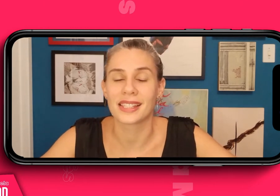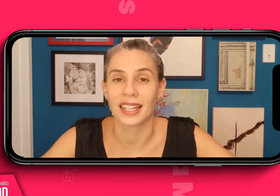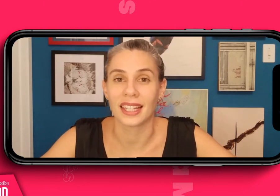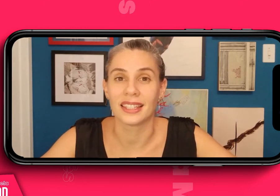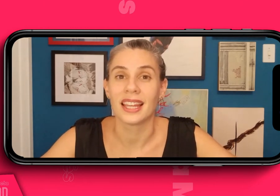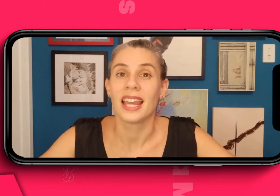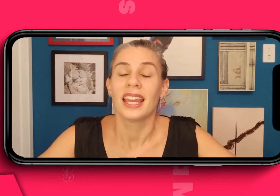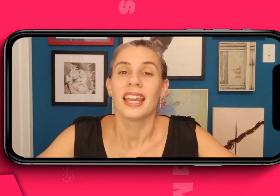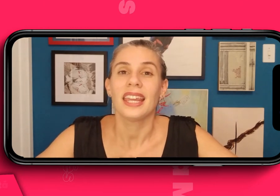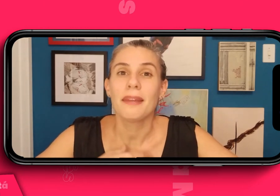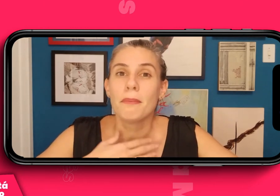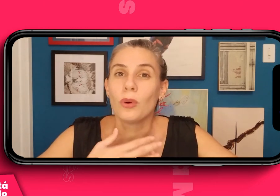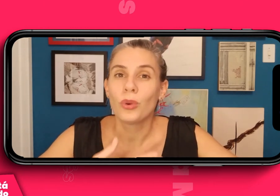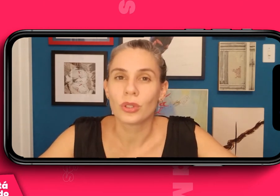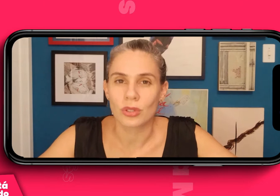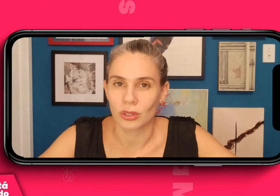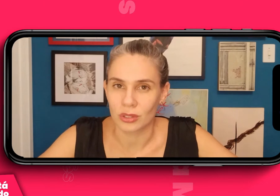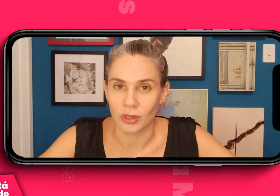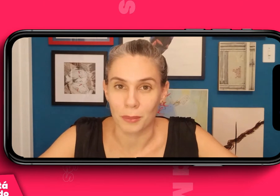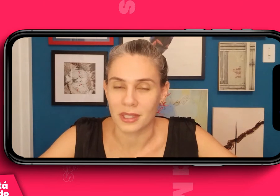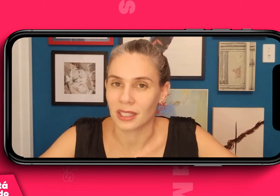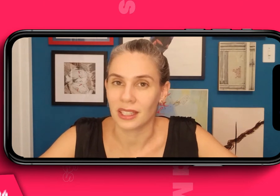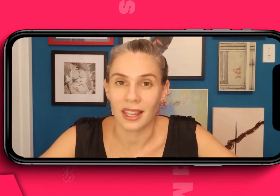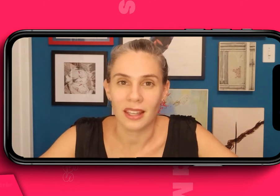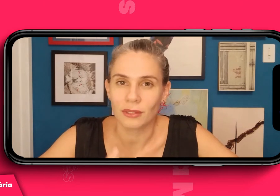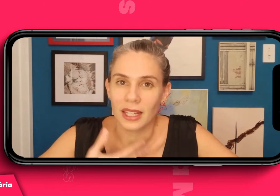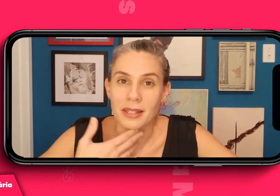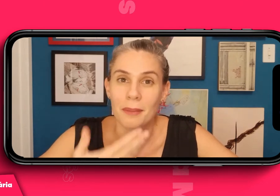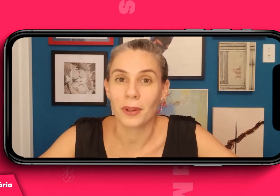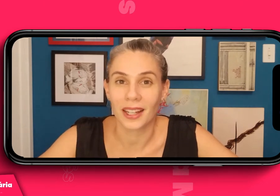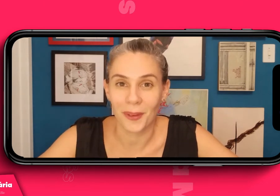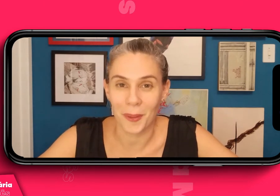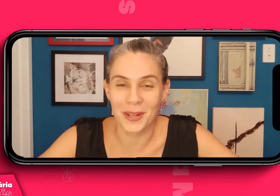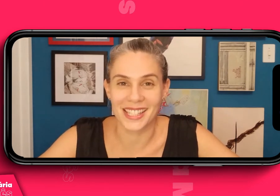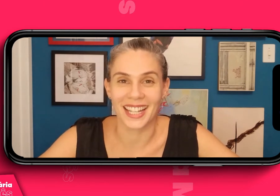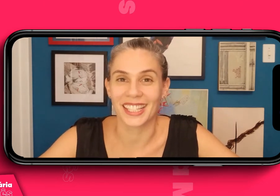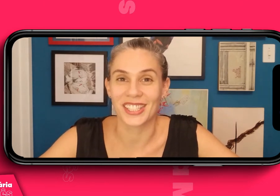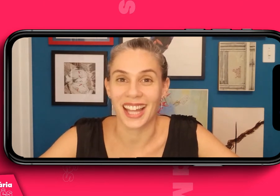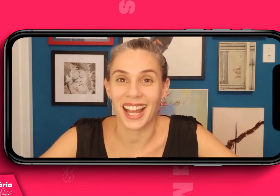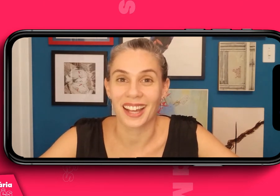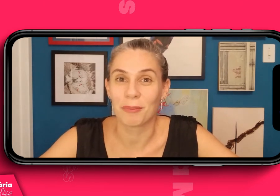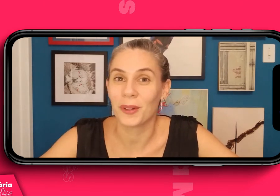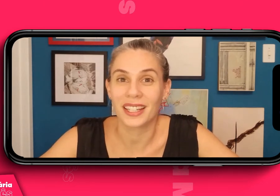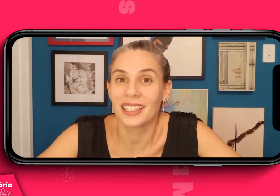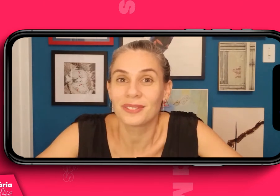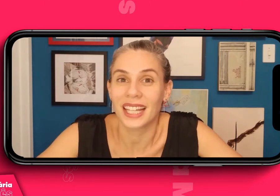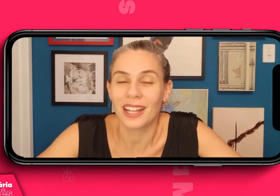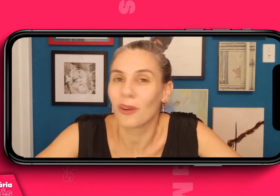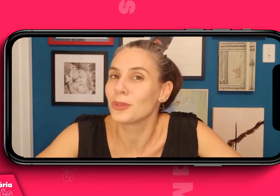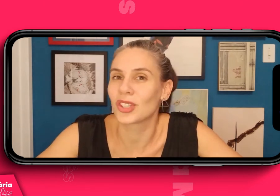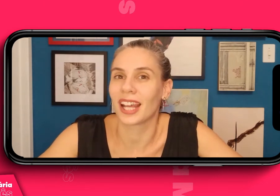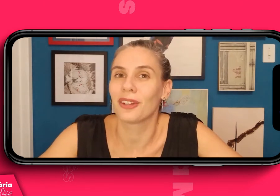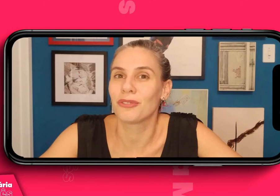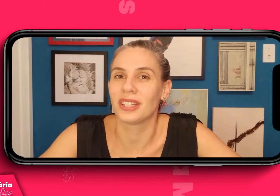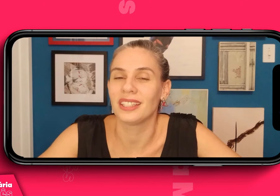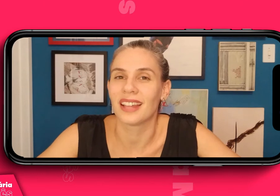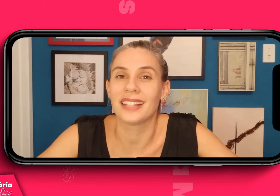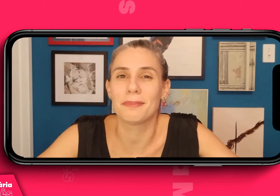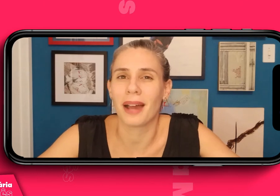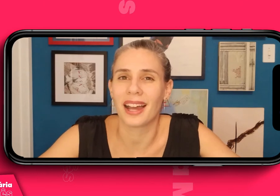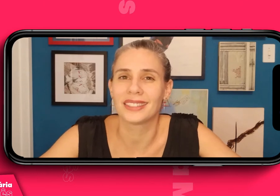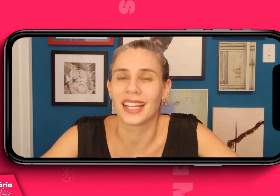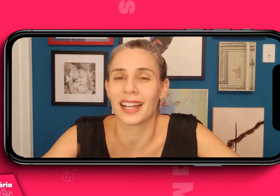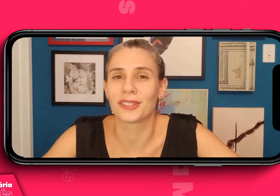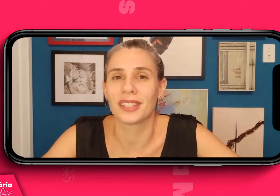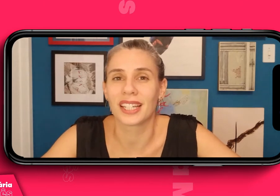Maria Rezende e muitos outros nomes que eu nem sei porque que eu comecei a listar, porque não tem como chegar no fim.